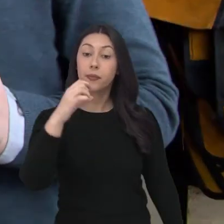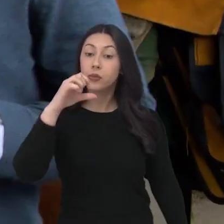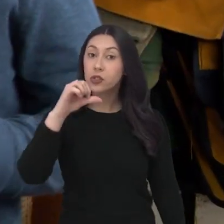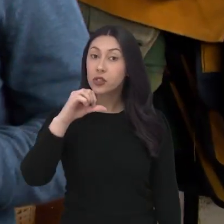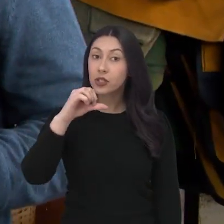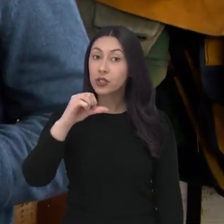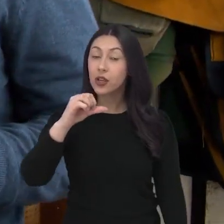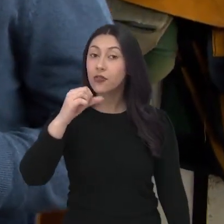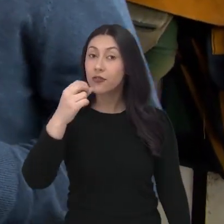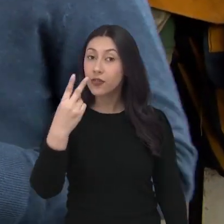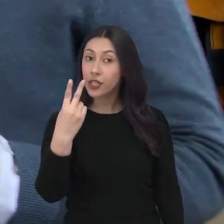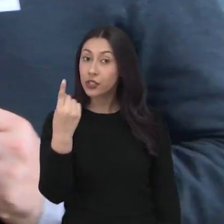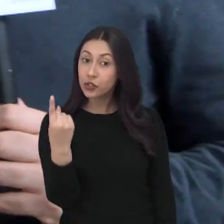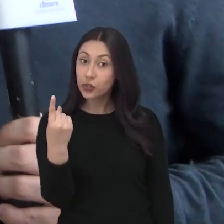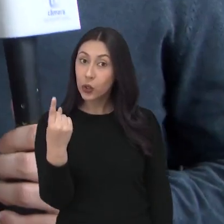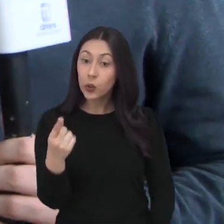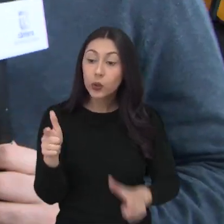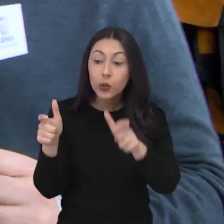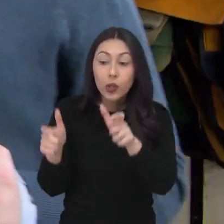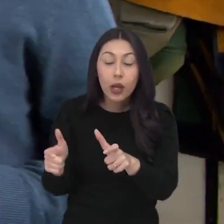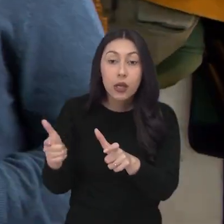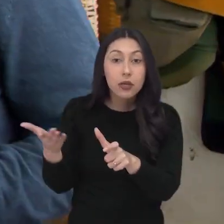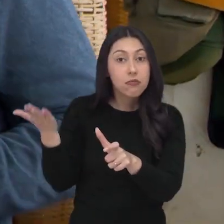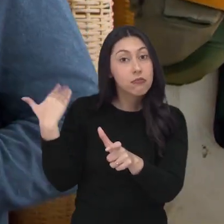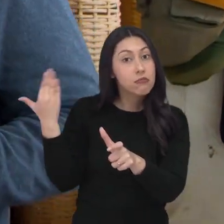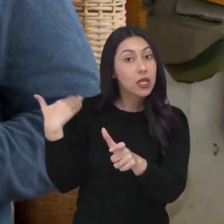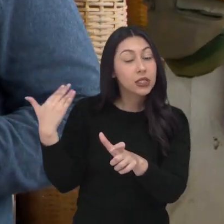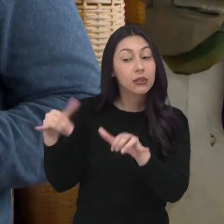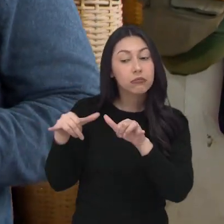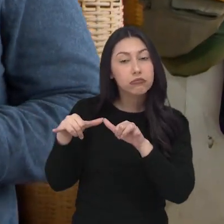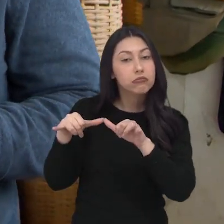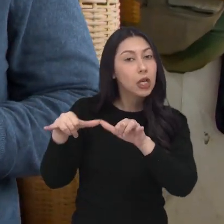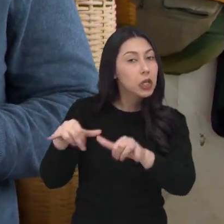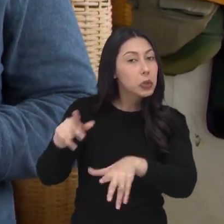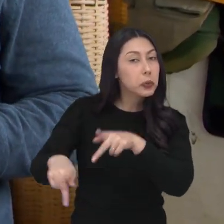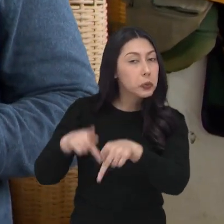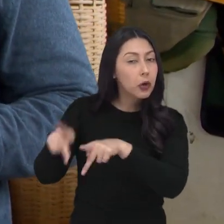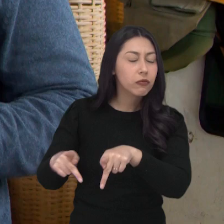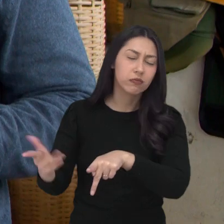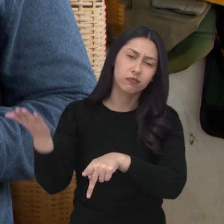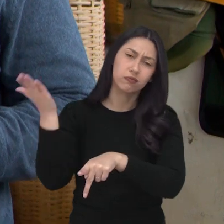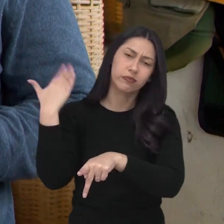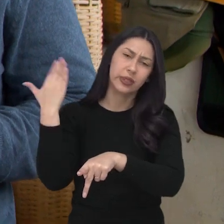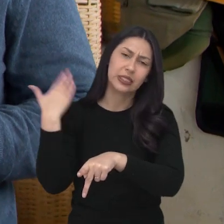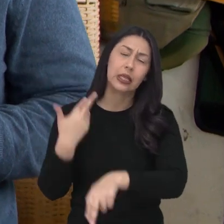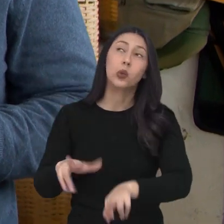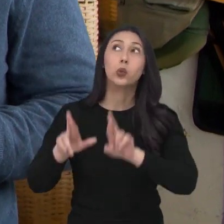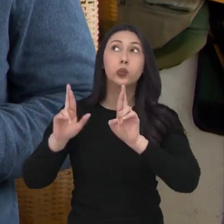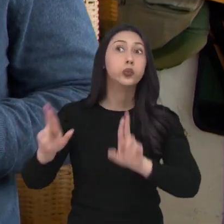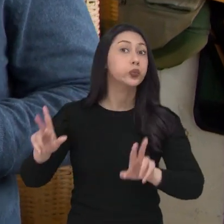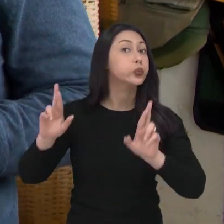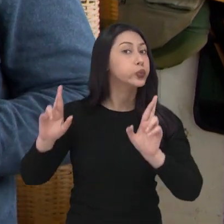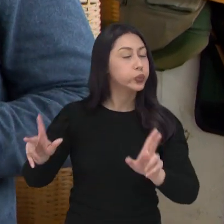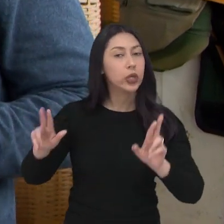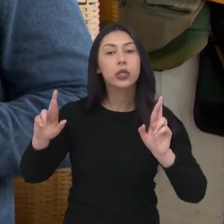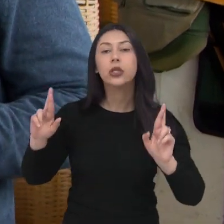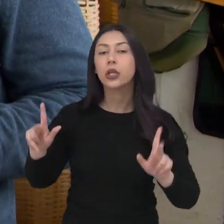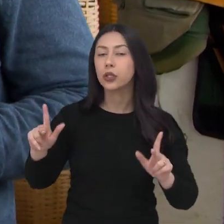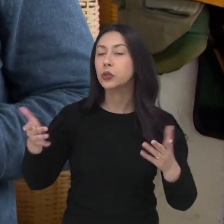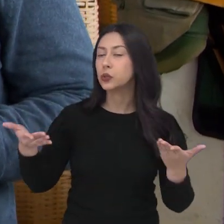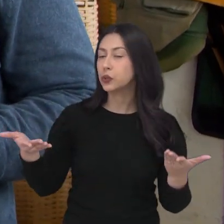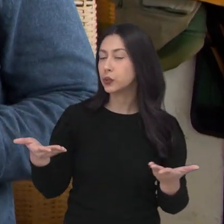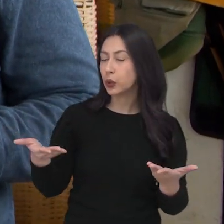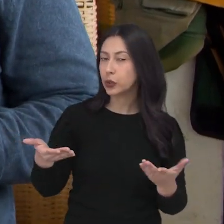em 1921, no mesmo lugar onde antes funcionava um mercado popular, mas na época ele era bem